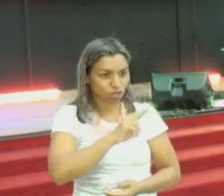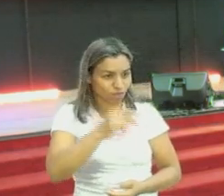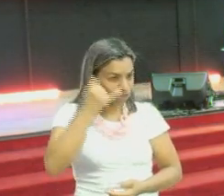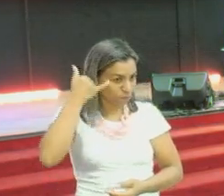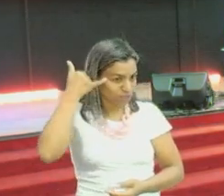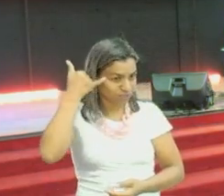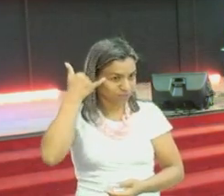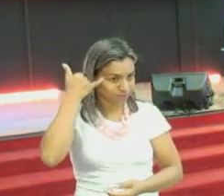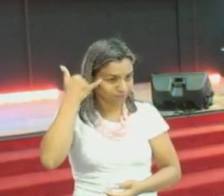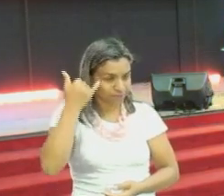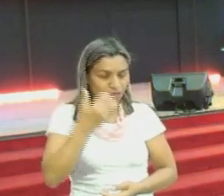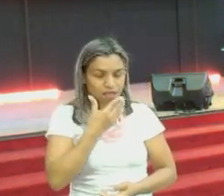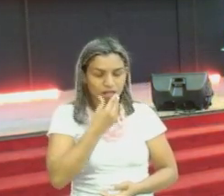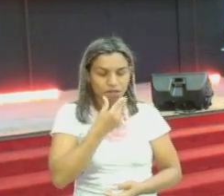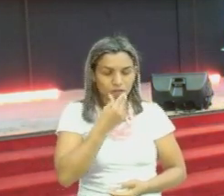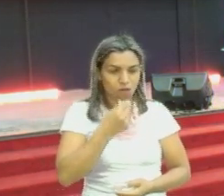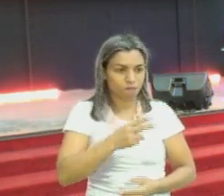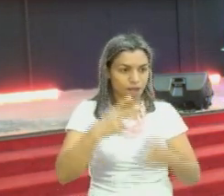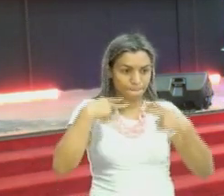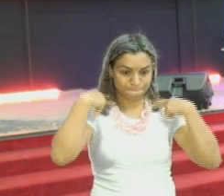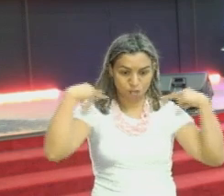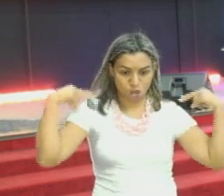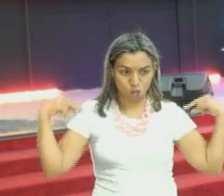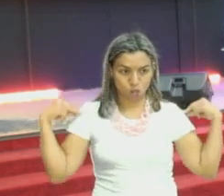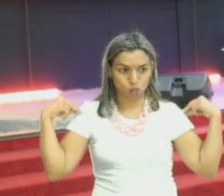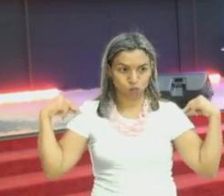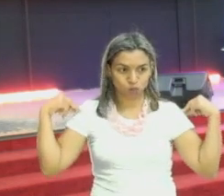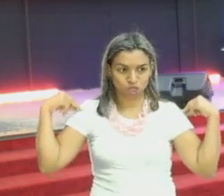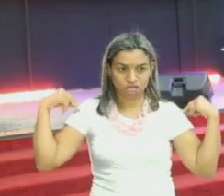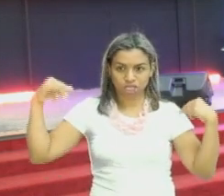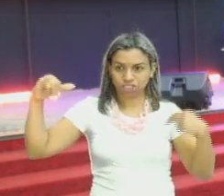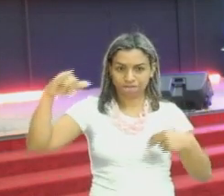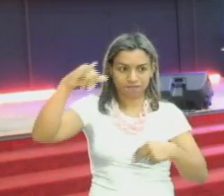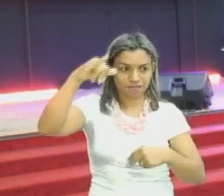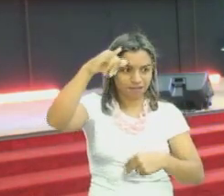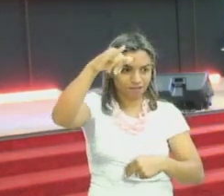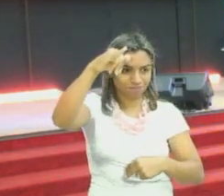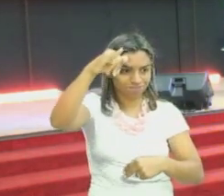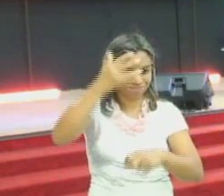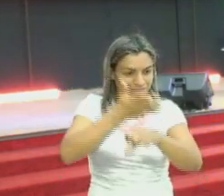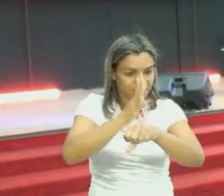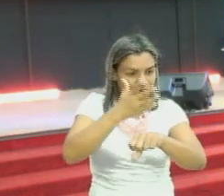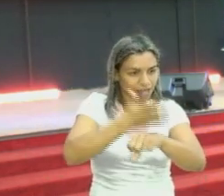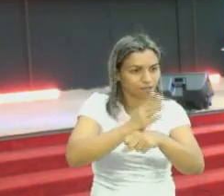um piloto de avião treinado pelos japoneses e pelos chineses.